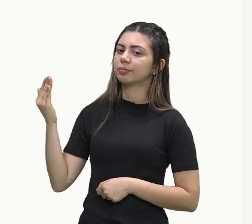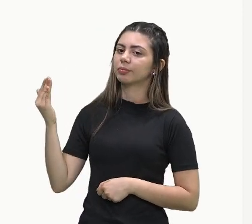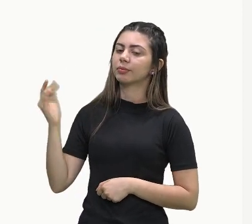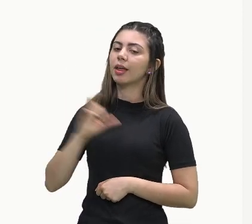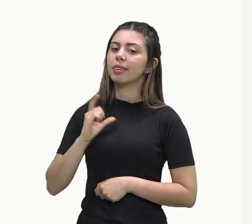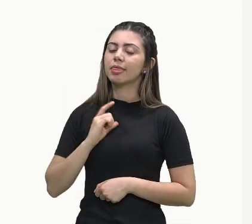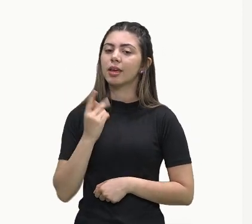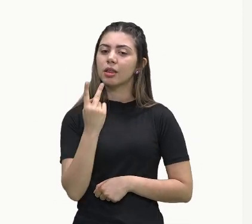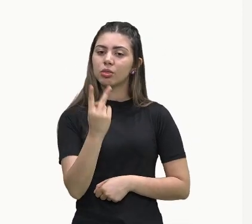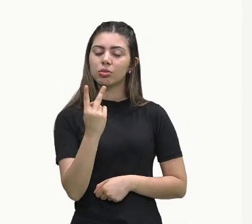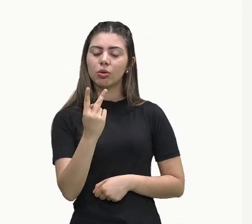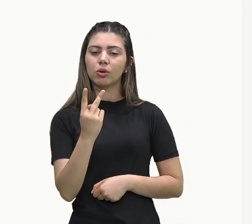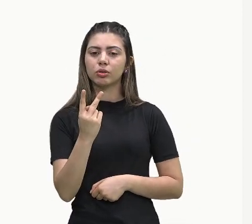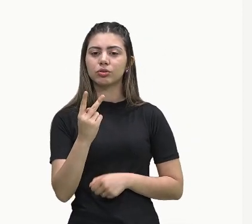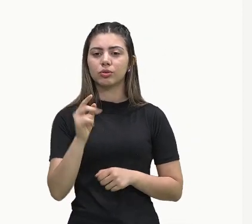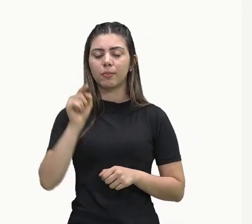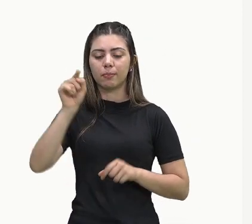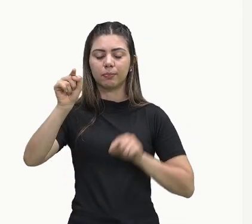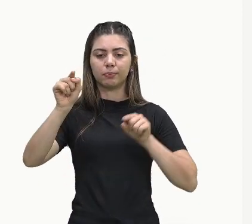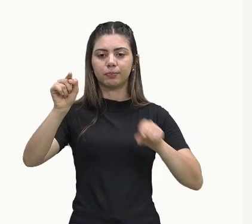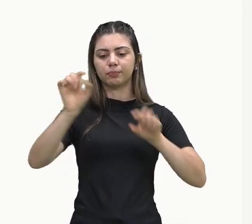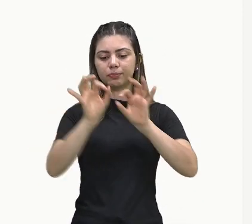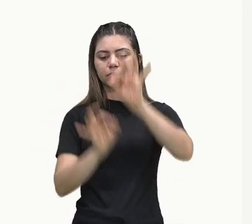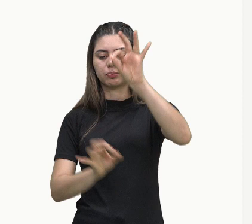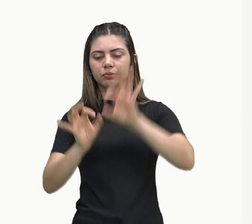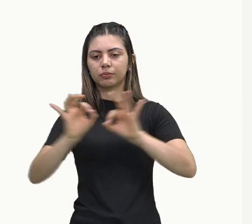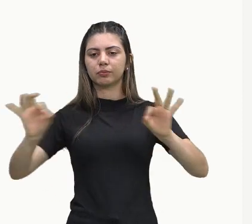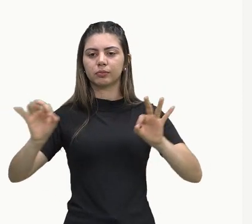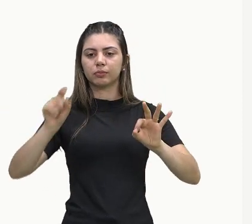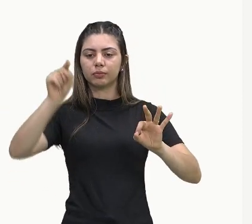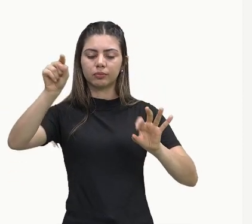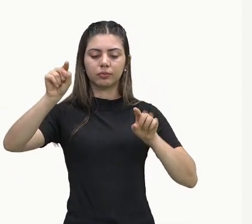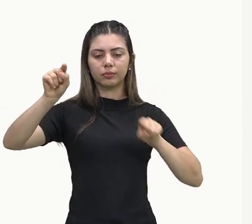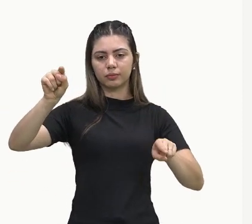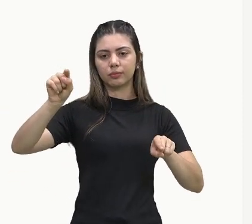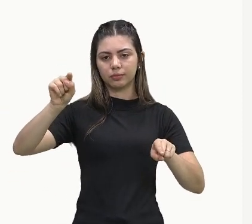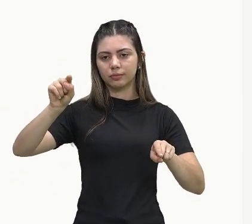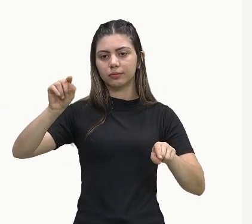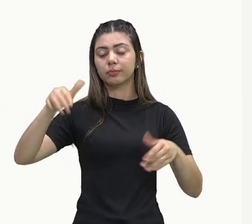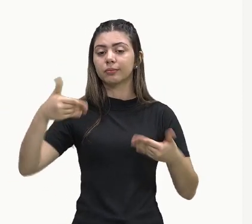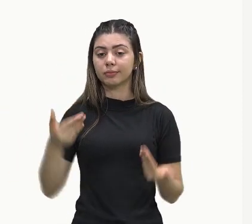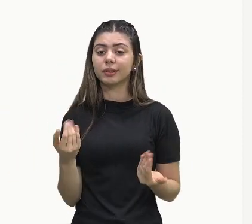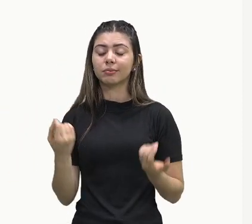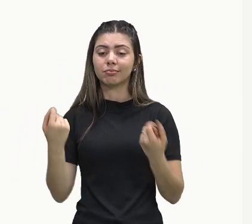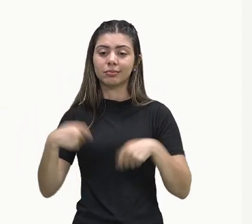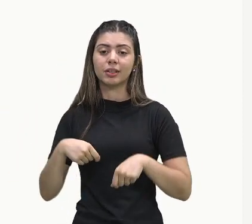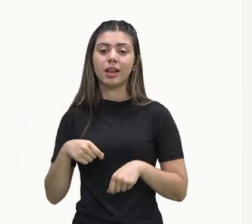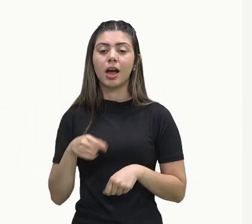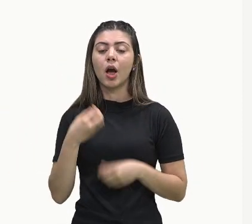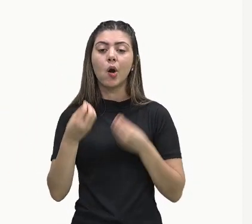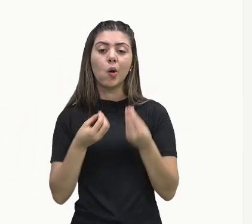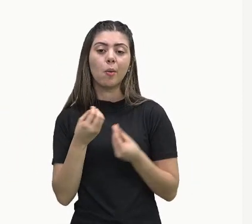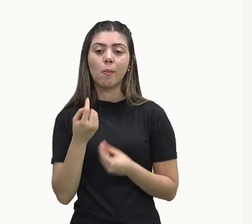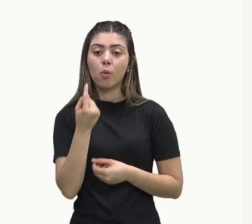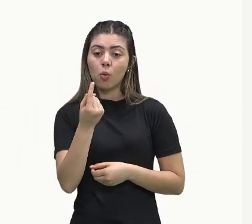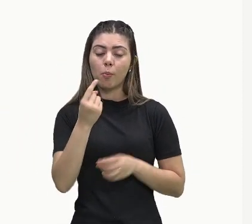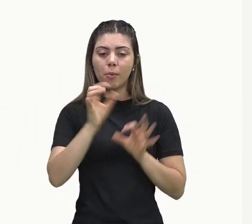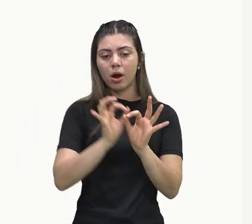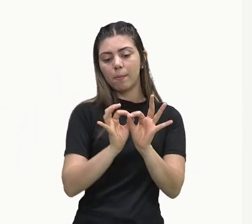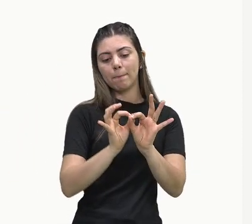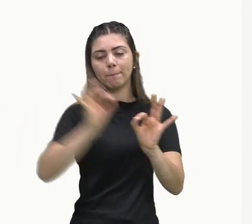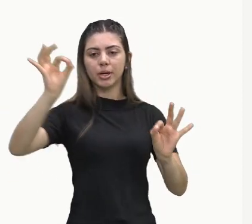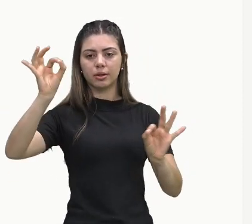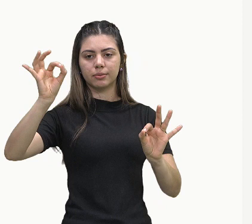esses dois pontos aqui nós sabemos que por dois pontos distintos podemos traçar apenas o quê uma única